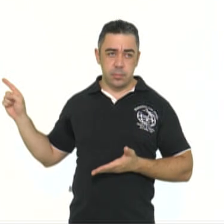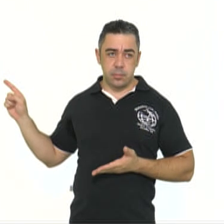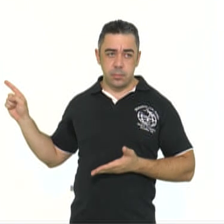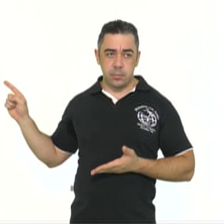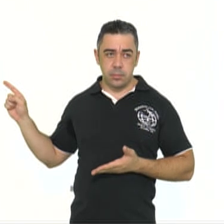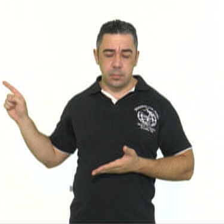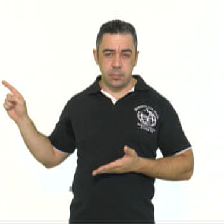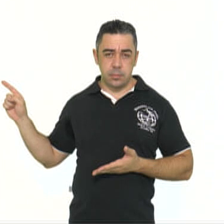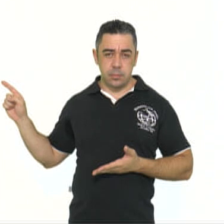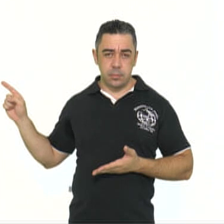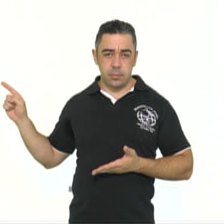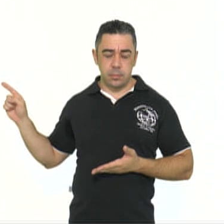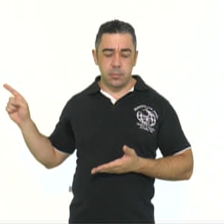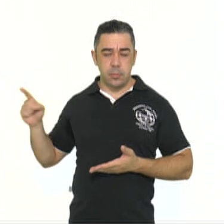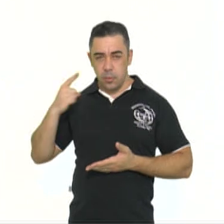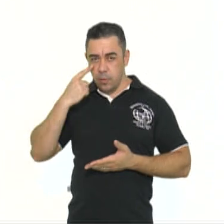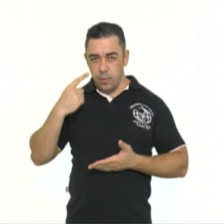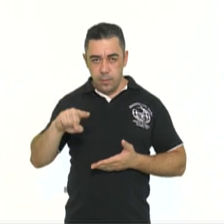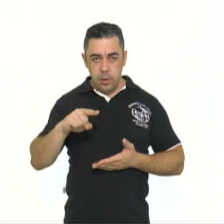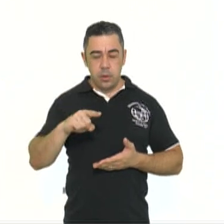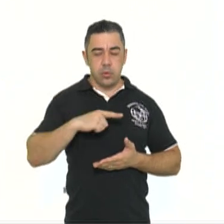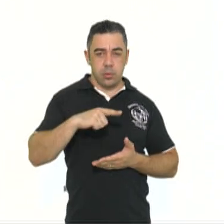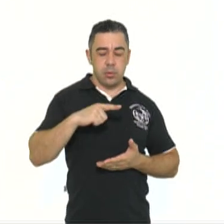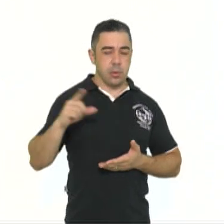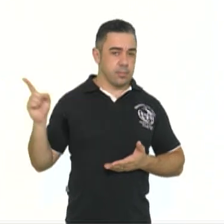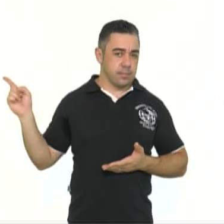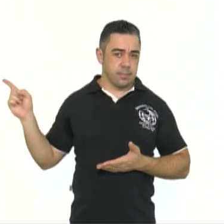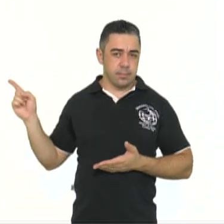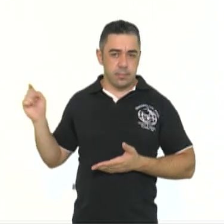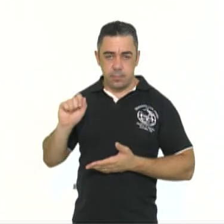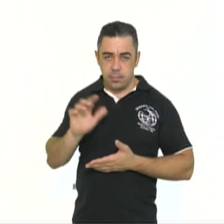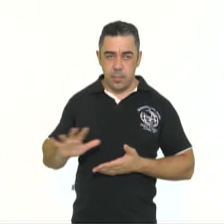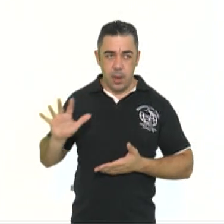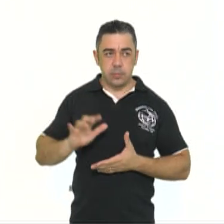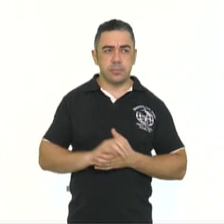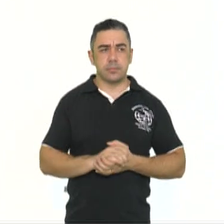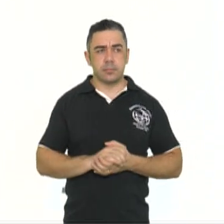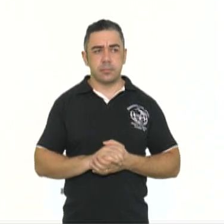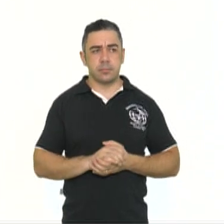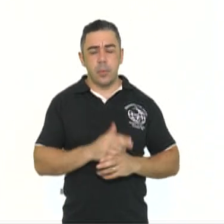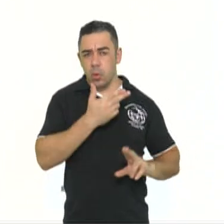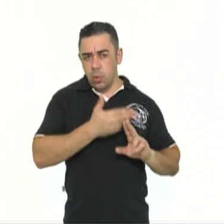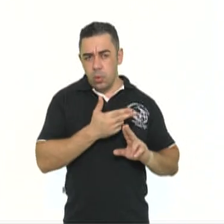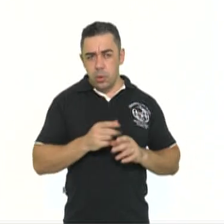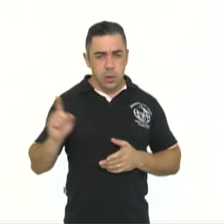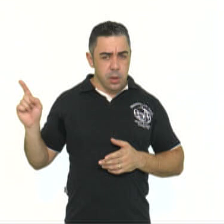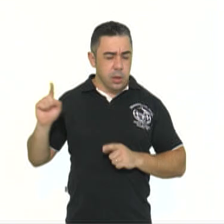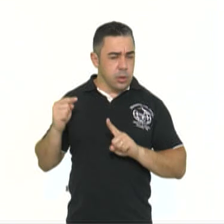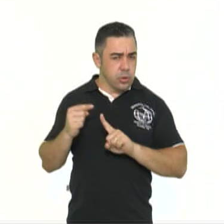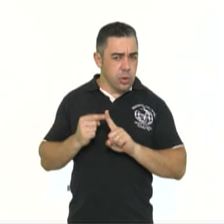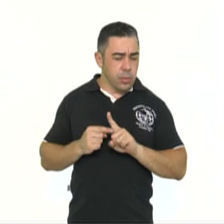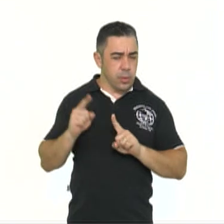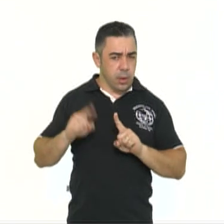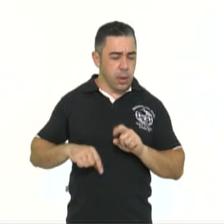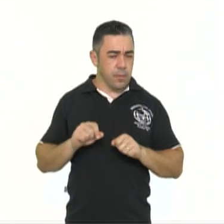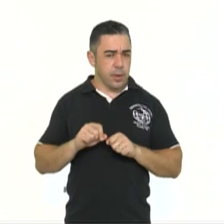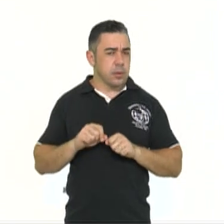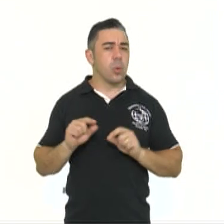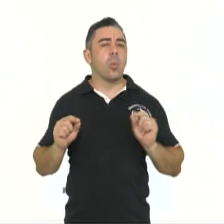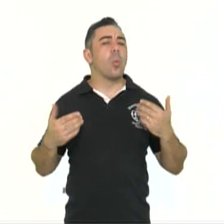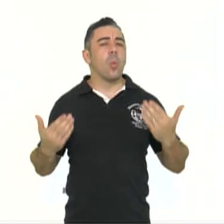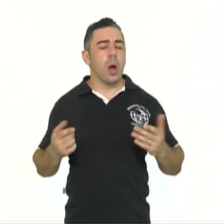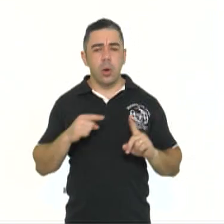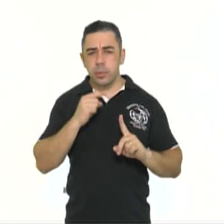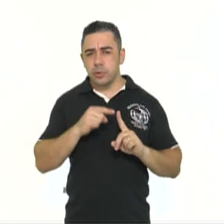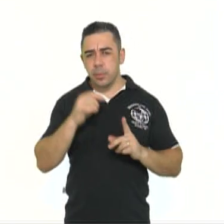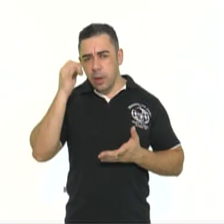Então tá aqui, ó, o piso tradicional do concreto e o piso concregrama. A utilização desse tipo de piso em uma obra tem o objetivo de